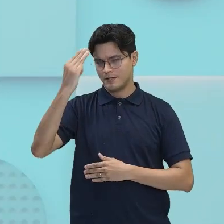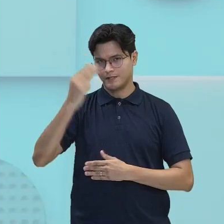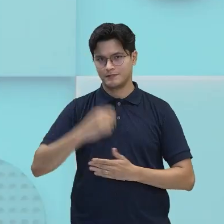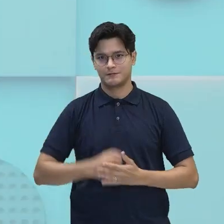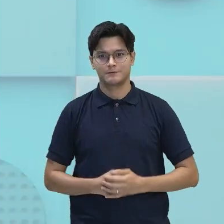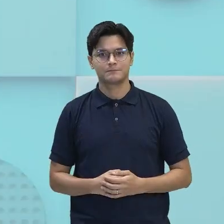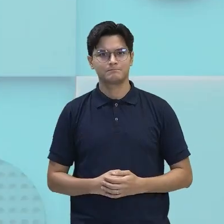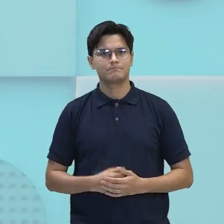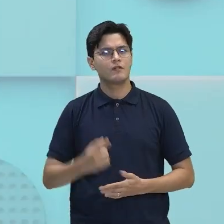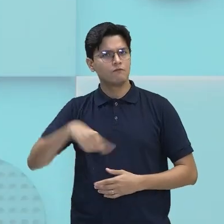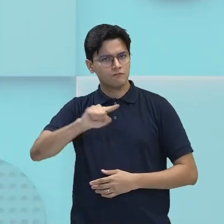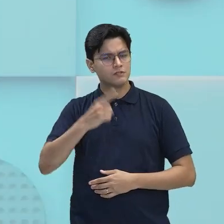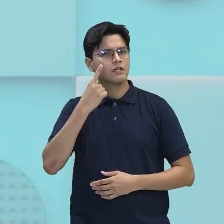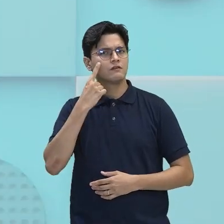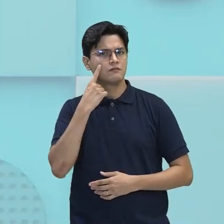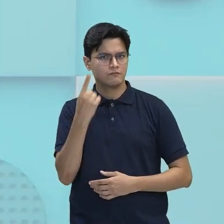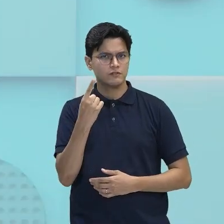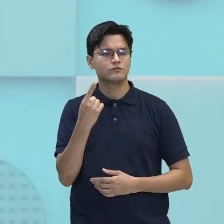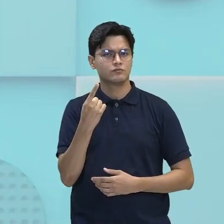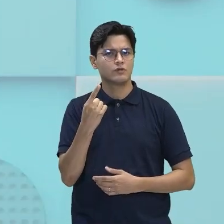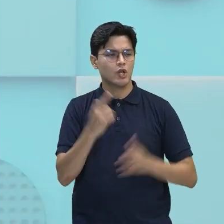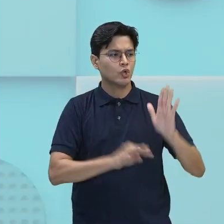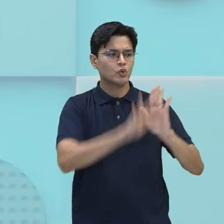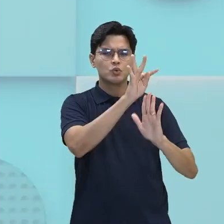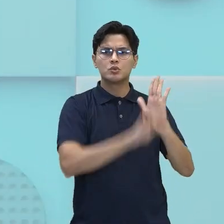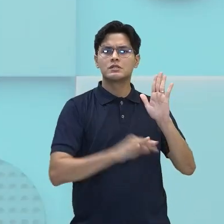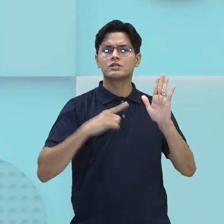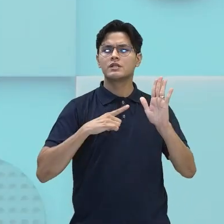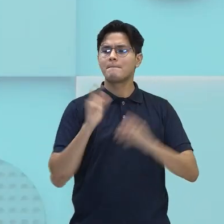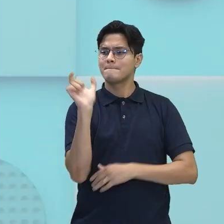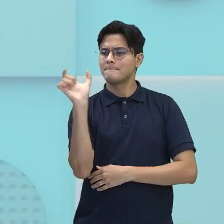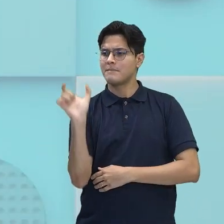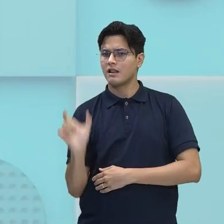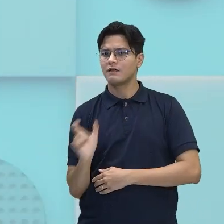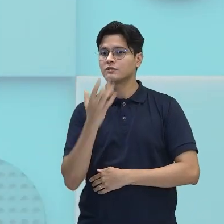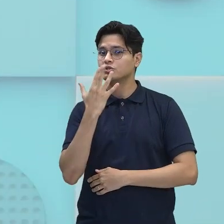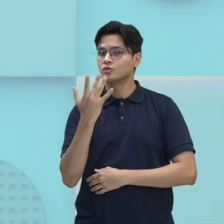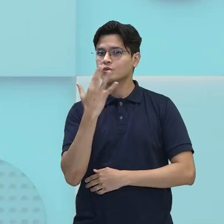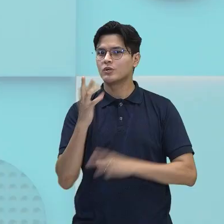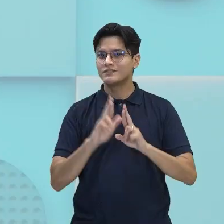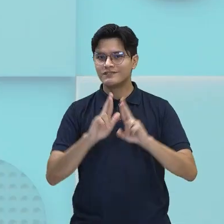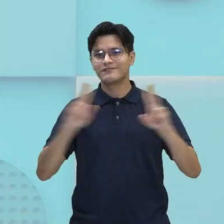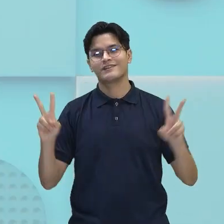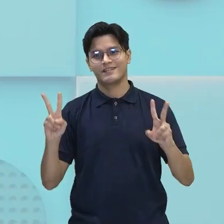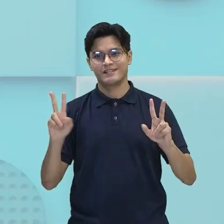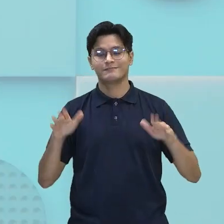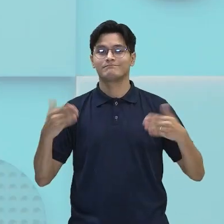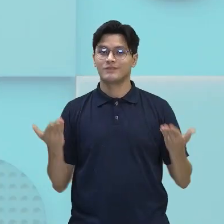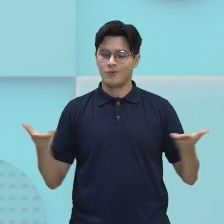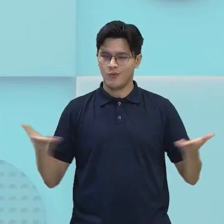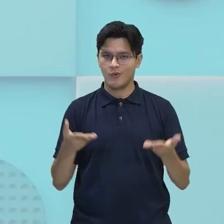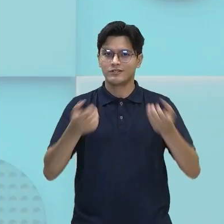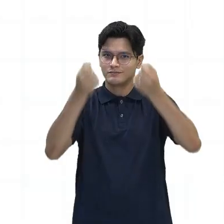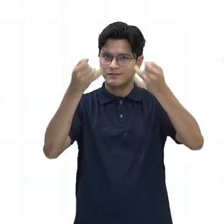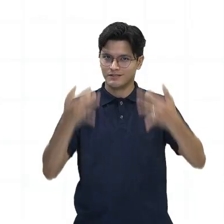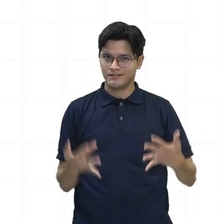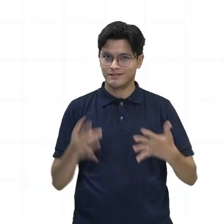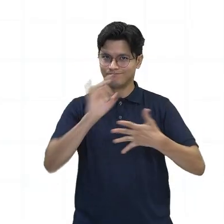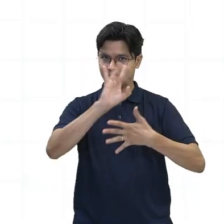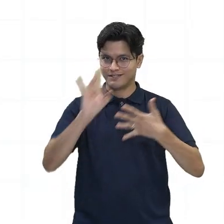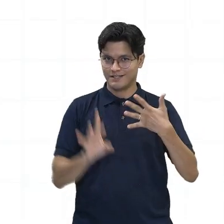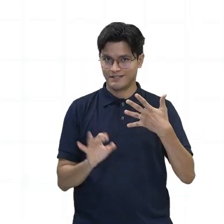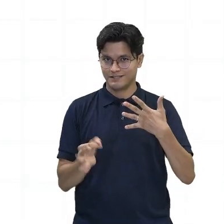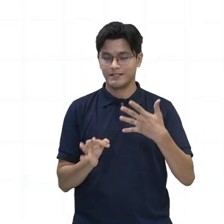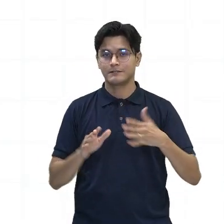cores, e é sobre elas que nós vamos relembrar algumas informações, iniciando pela atividade física. A atividade